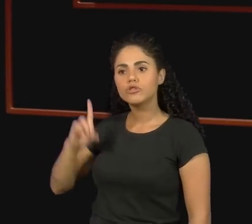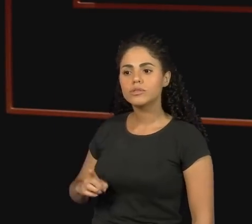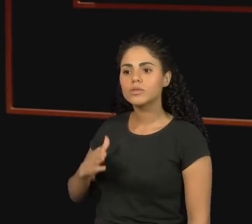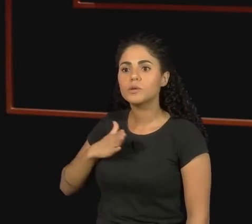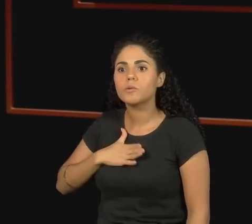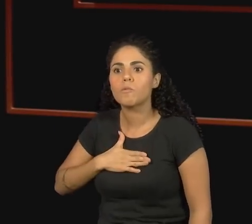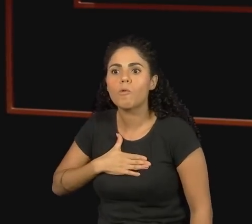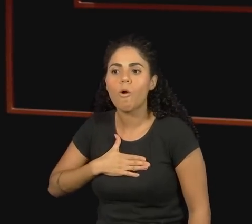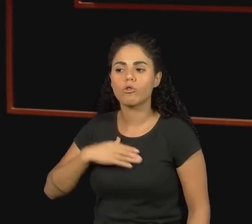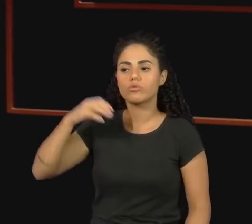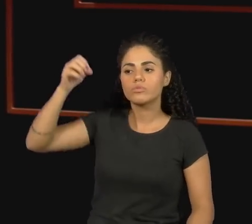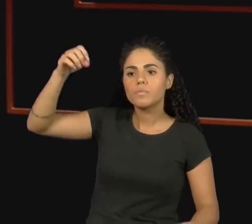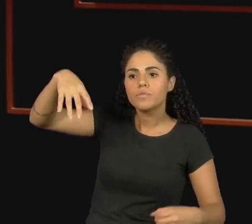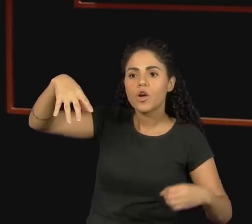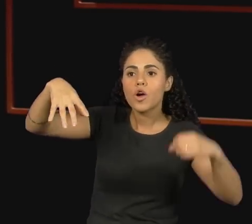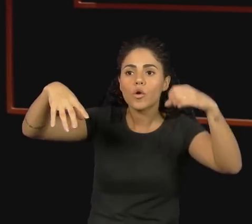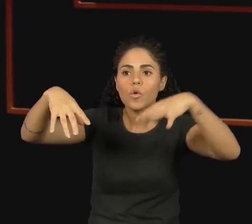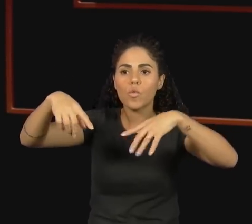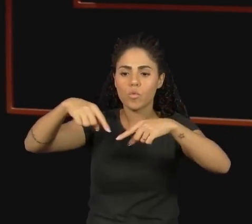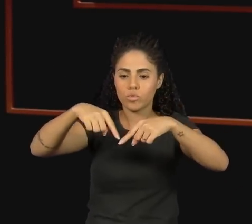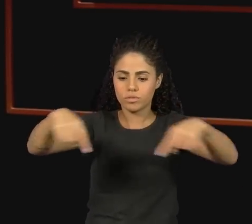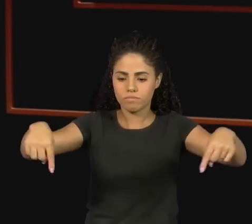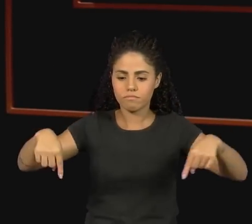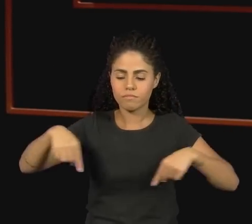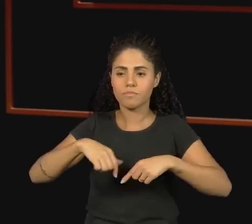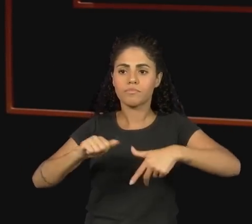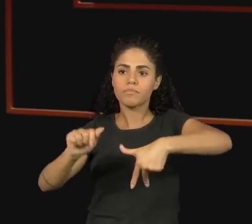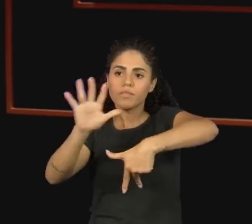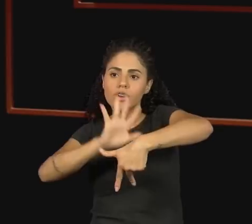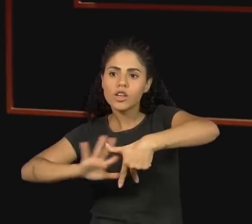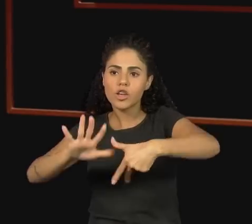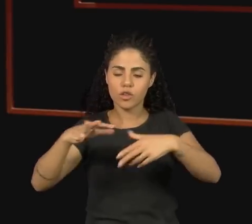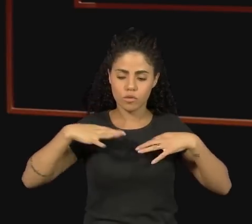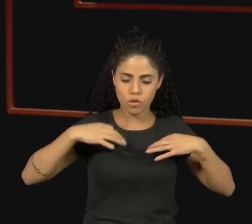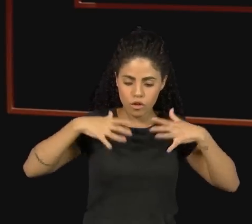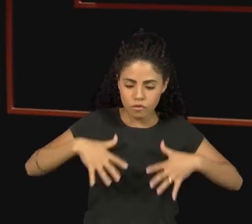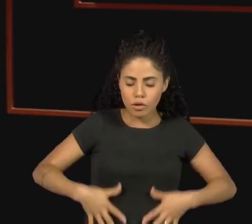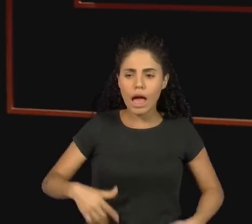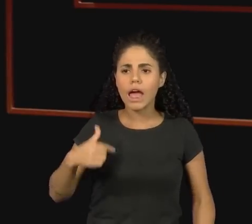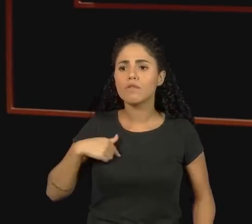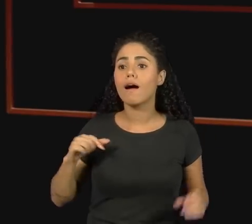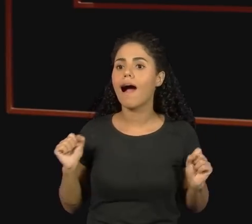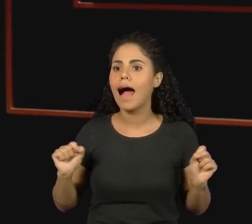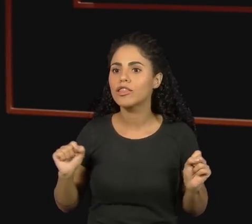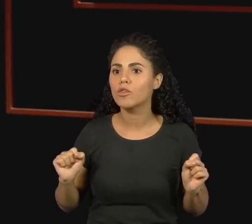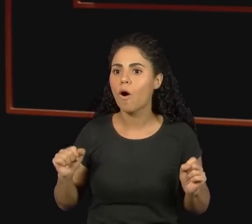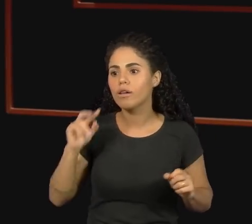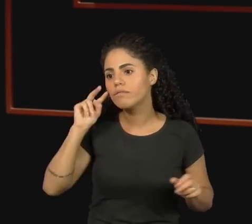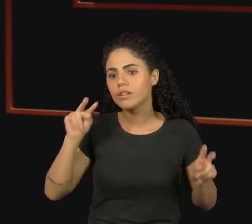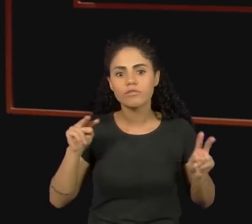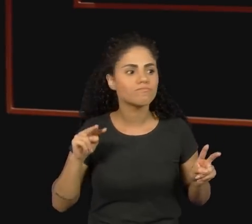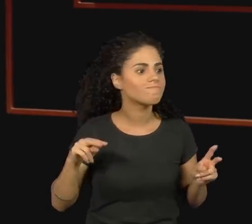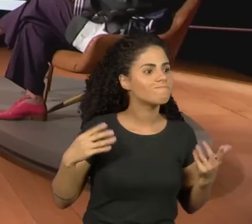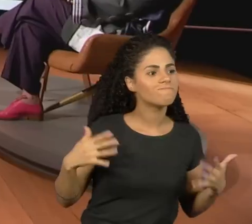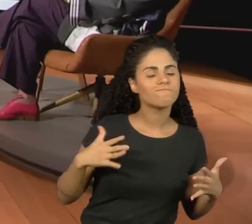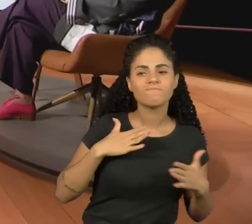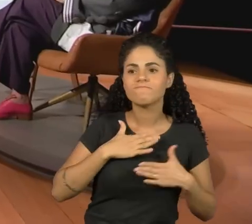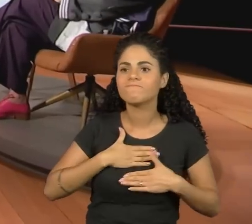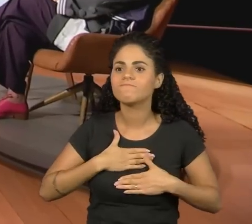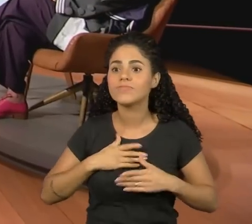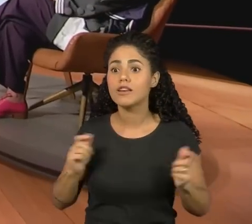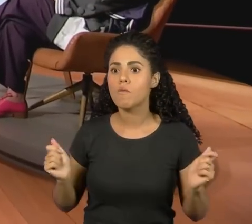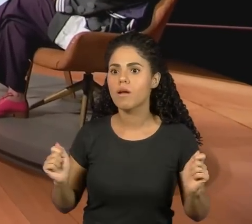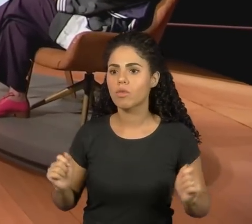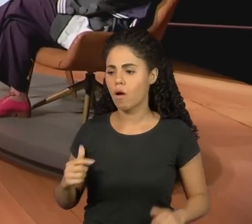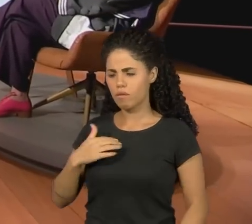da luz, eu gosto de cenografia, eu gosto de figurino, eu gosto. Isso me enche os olhos. E enche também os